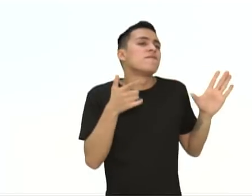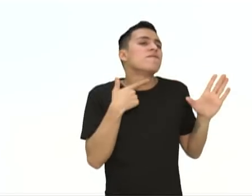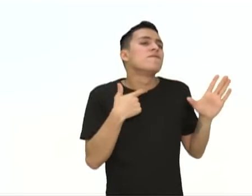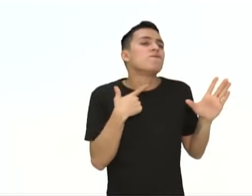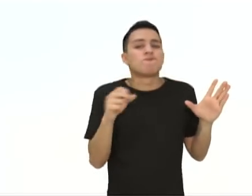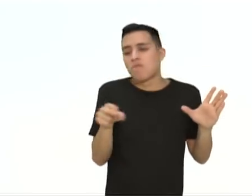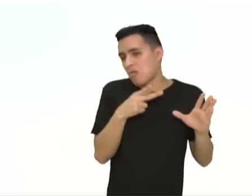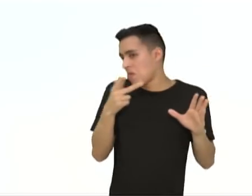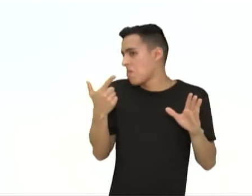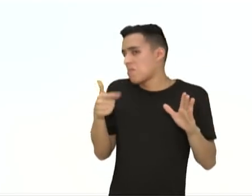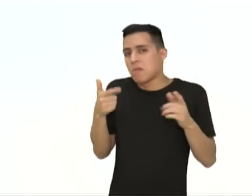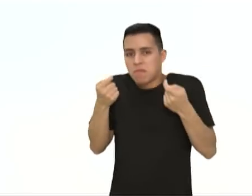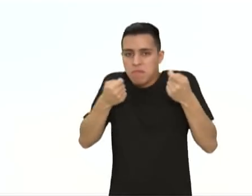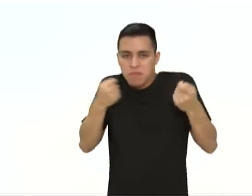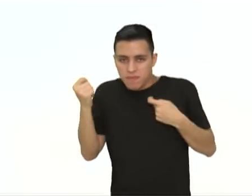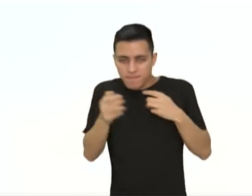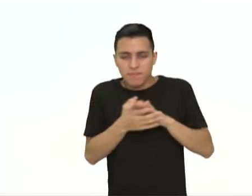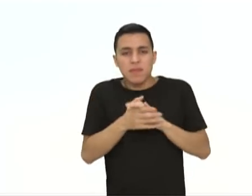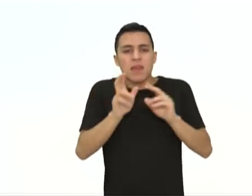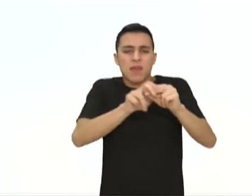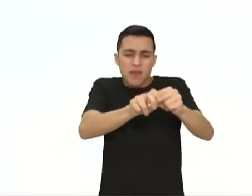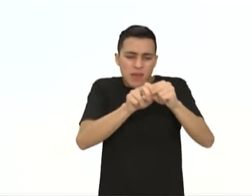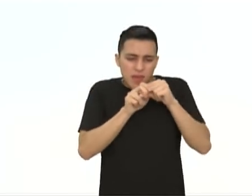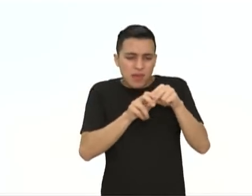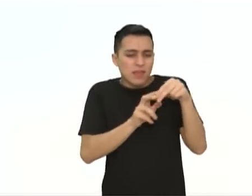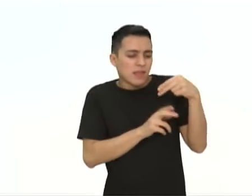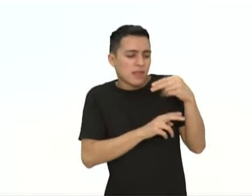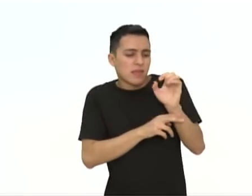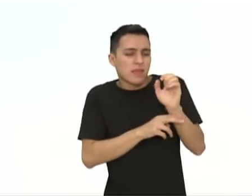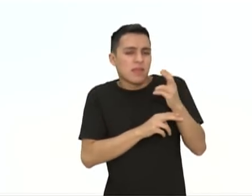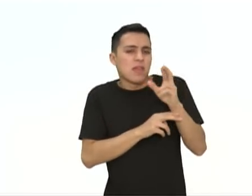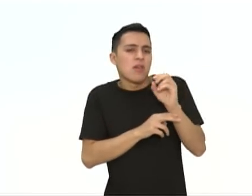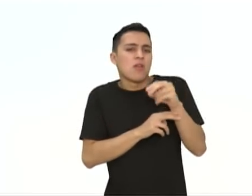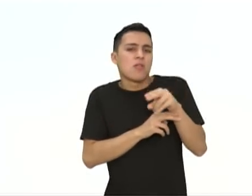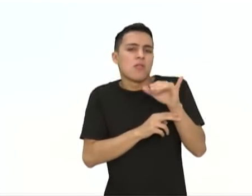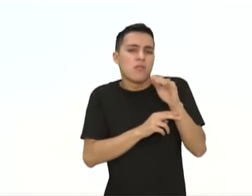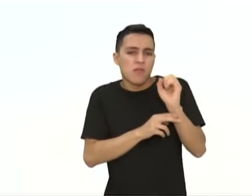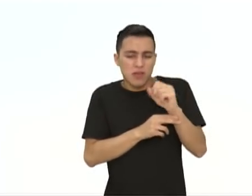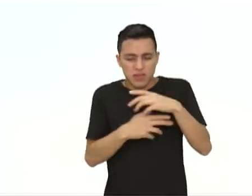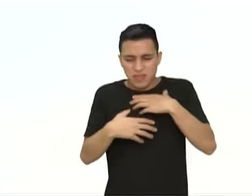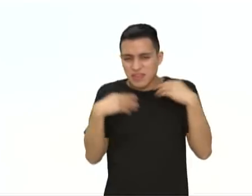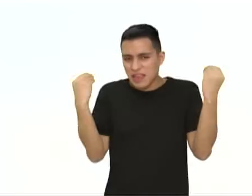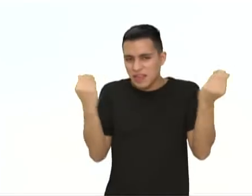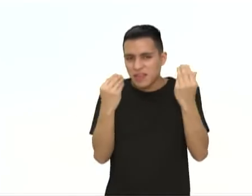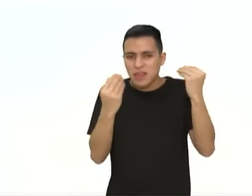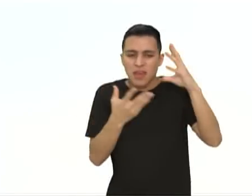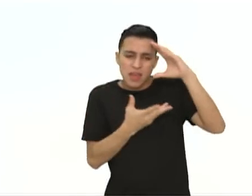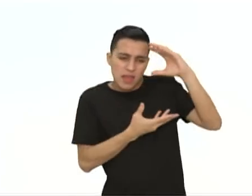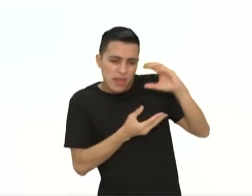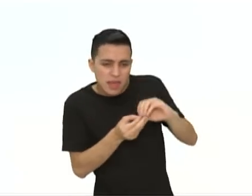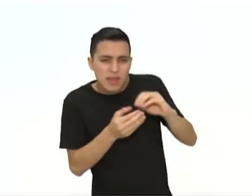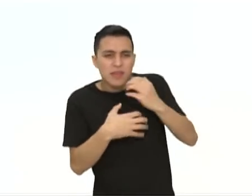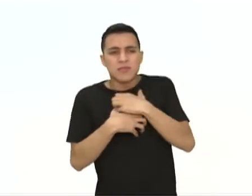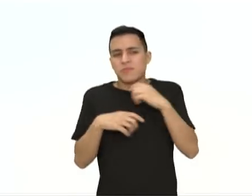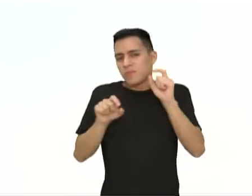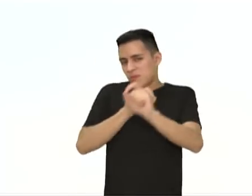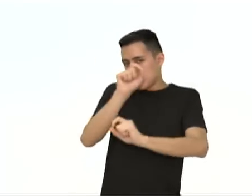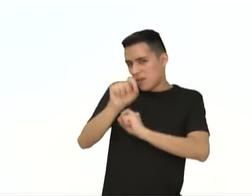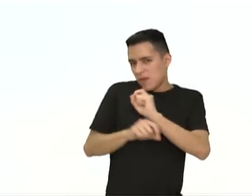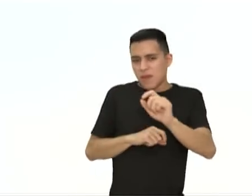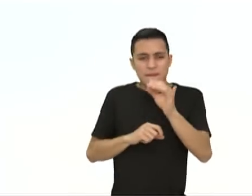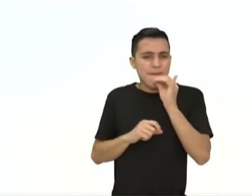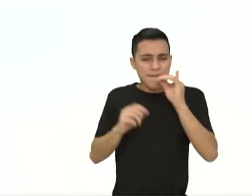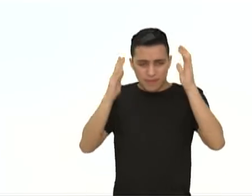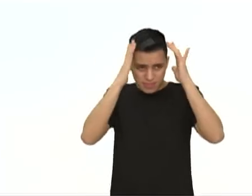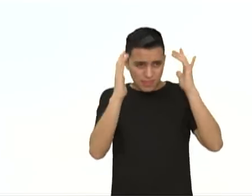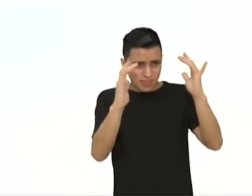dos neurônios sensitivos vão fazer a conversão para essa sensação. No cérebro